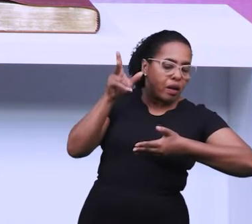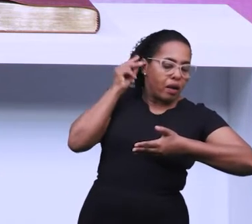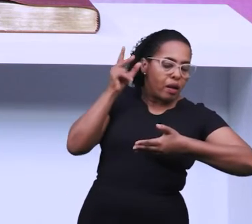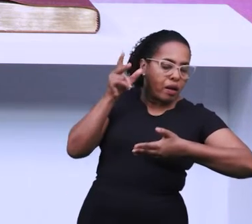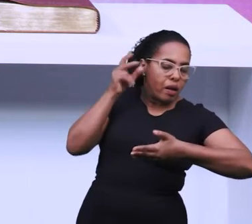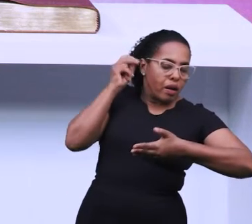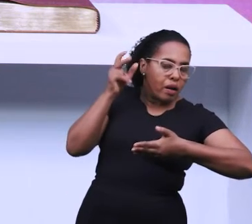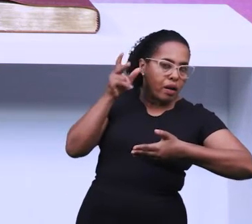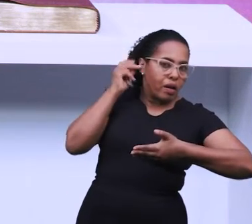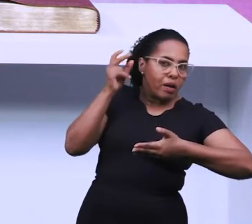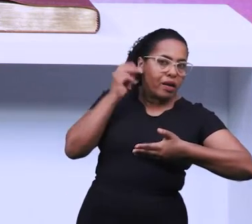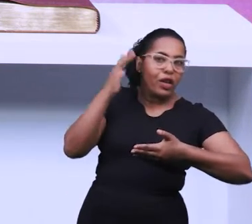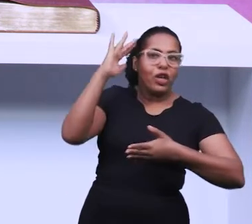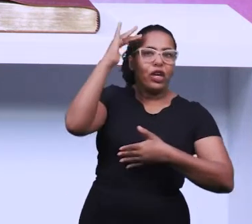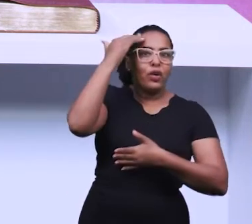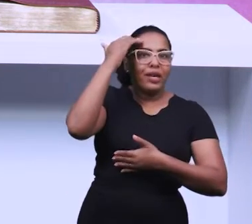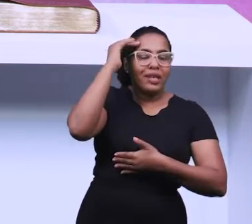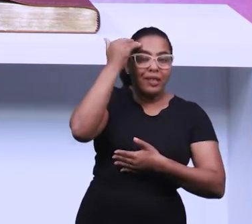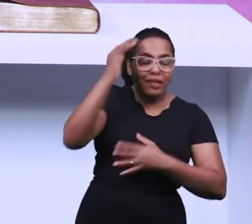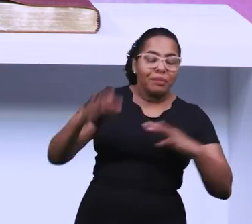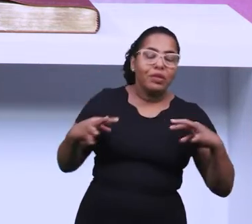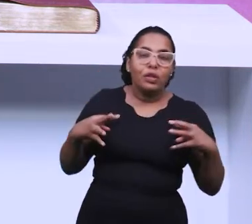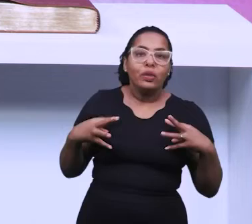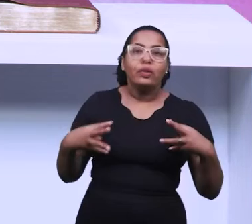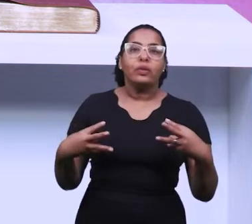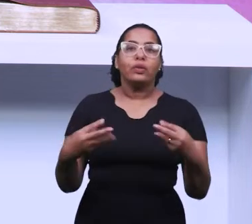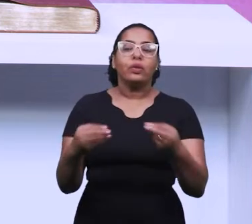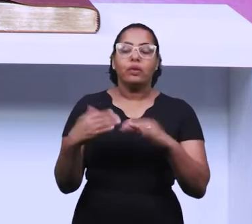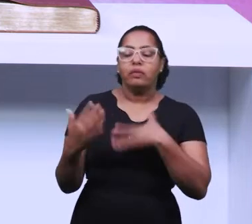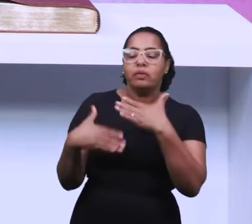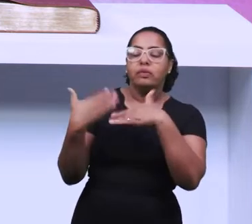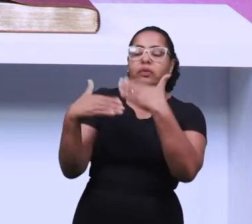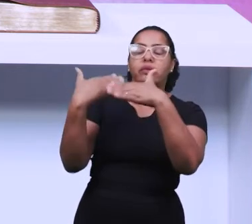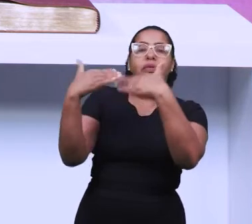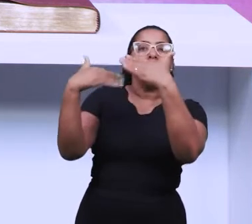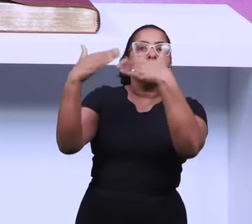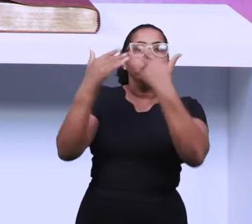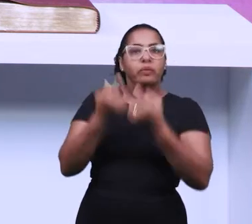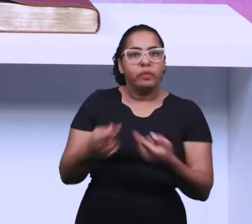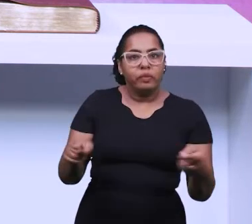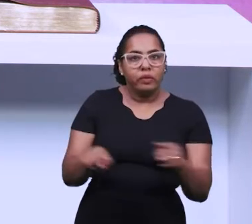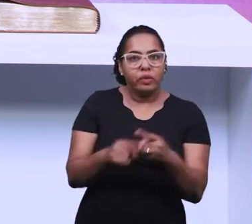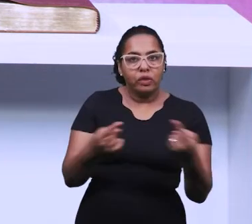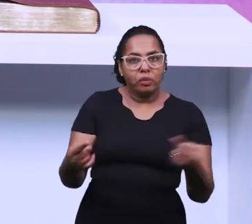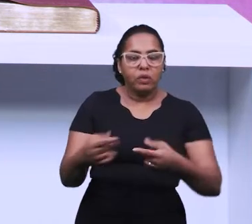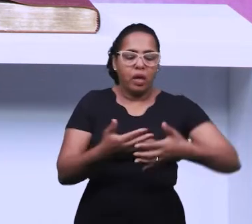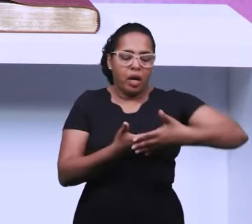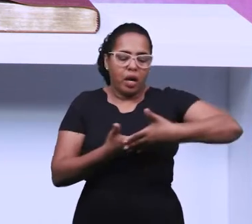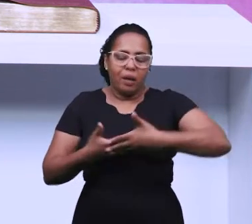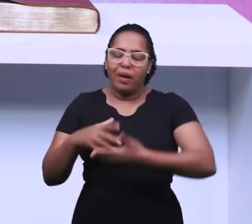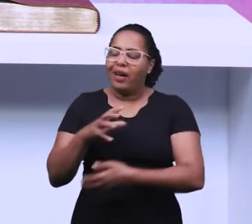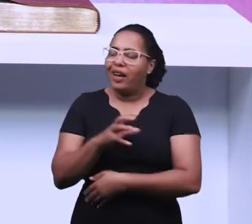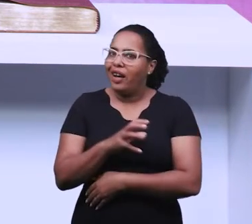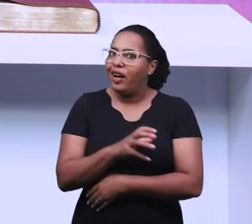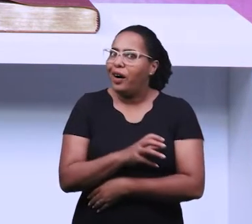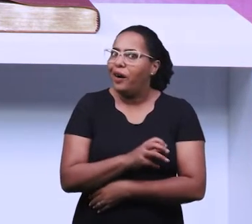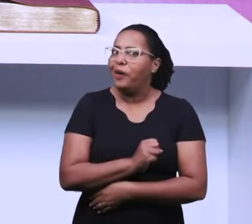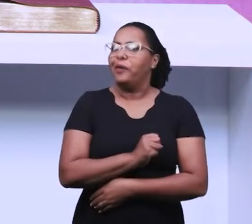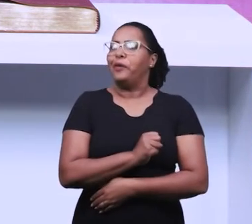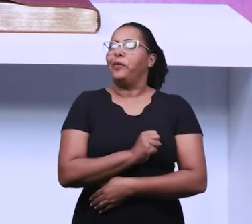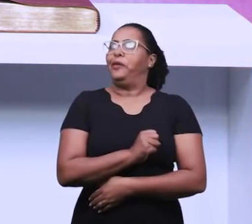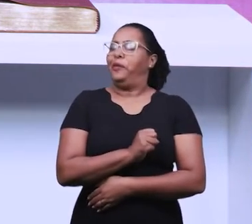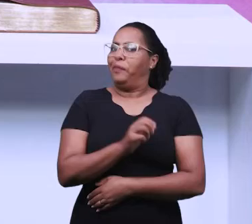captam sons, onde eles começam a compreender todo o desenvolvimento musical, e os